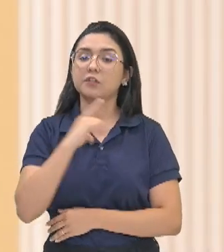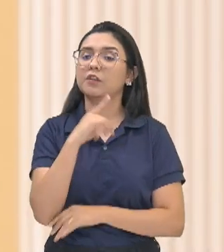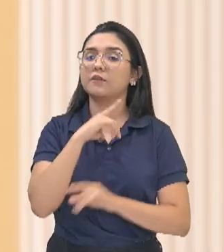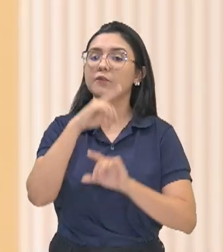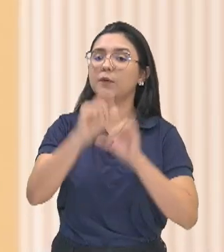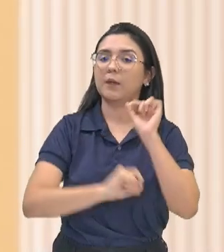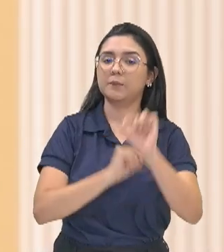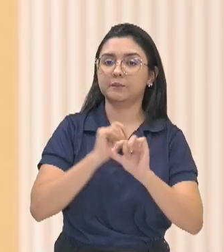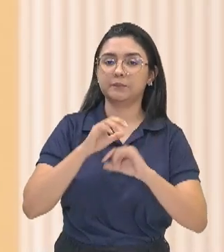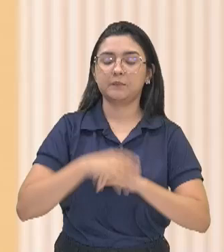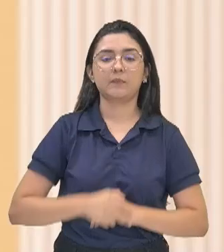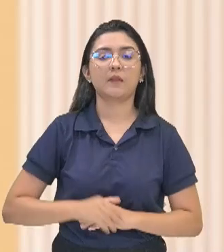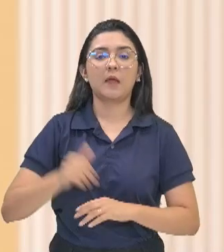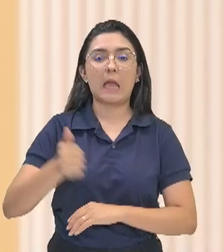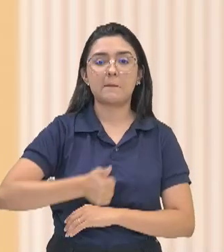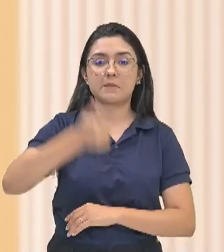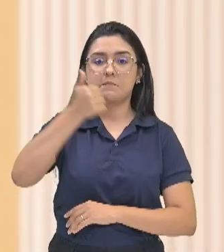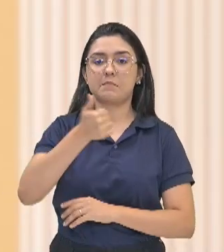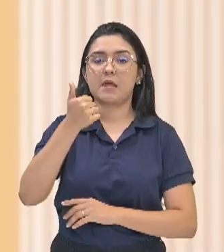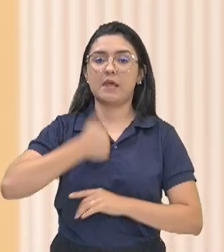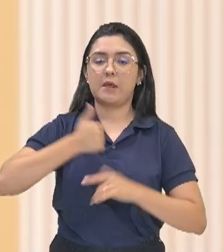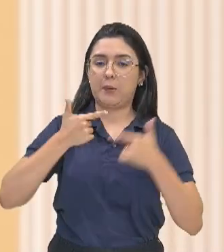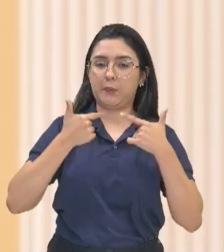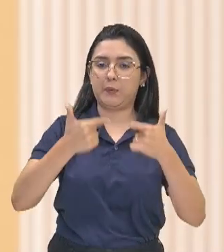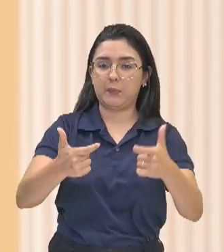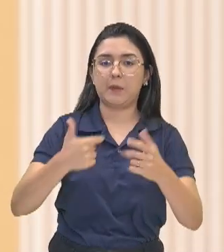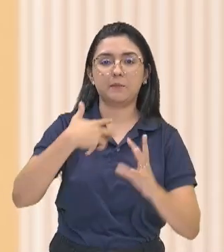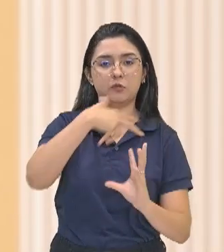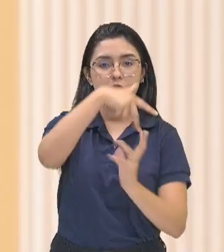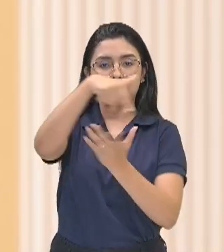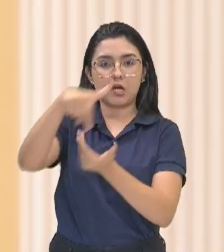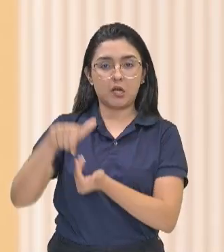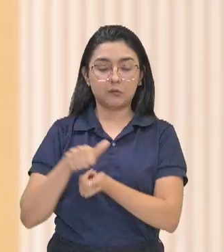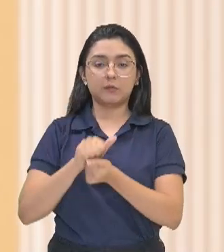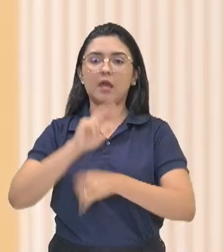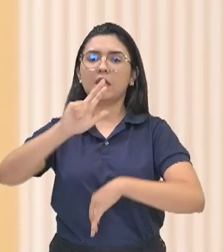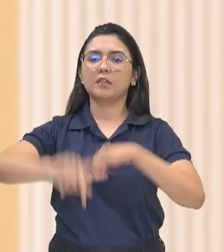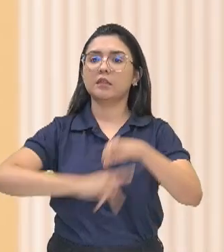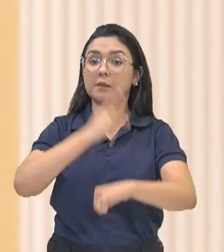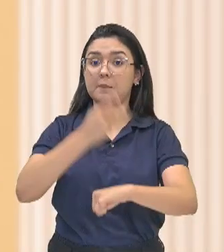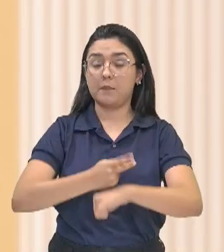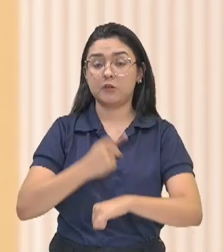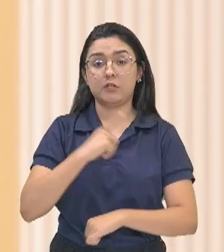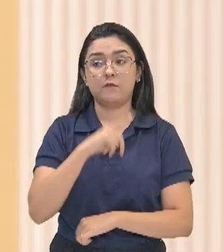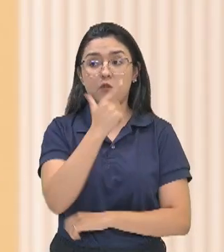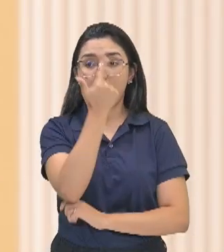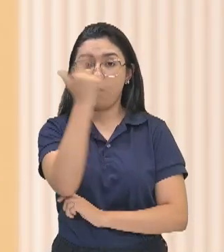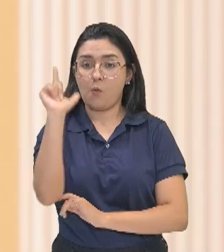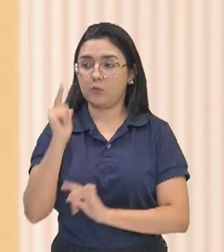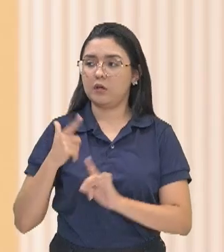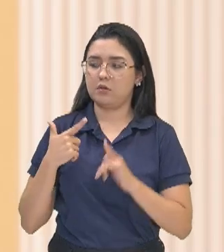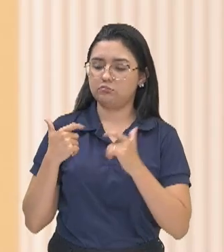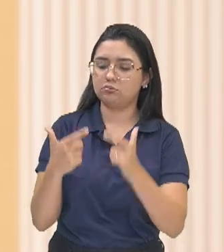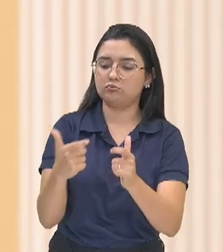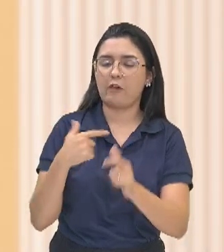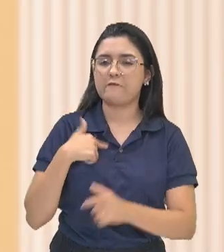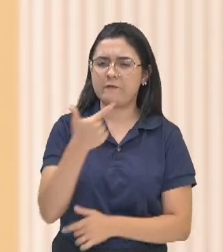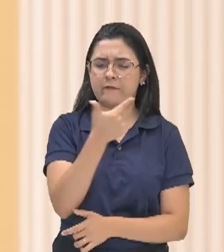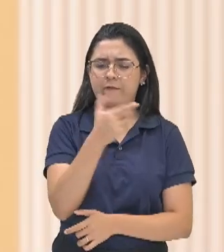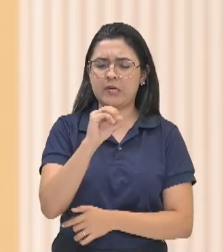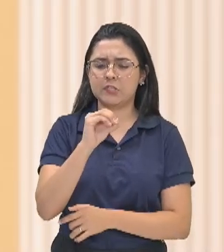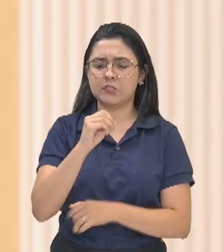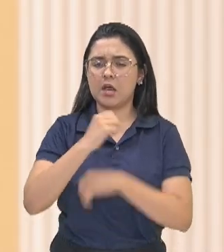aí a Primeira Guerra Mundial, né, depois ainda teve mais uma guerra, né, 20 anos